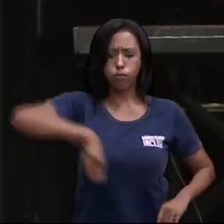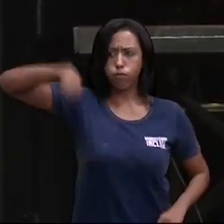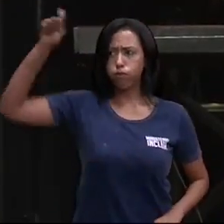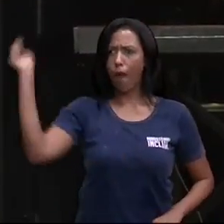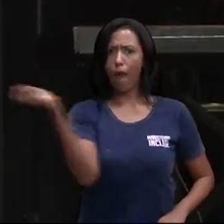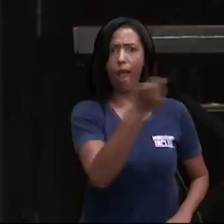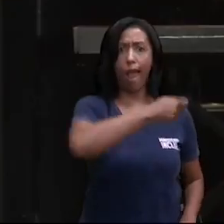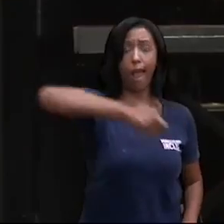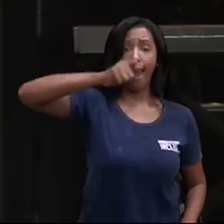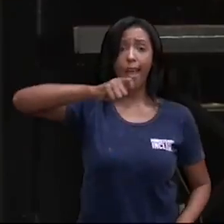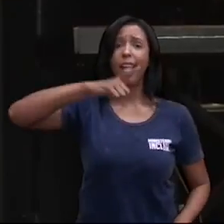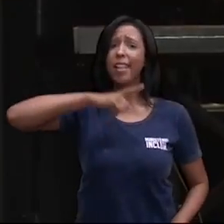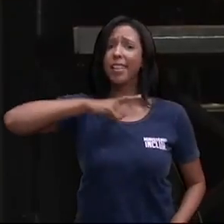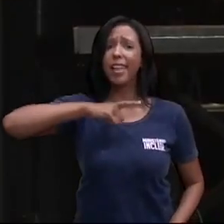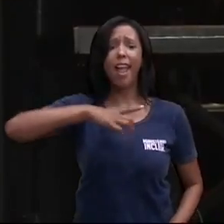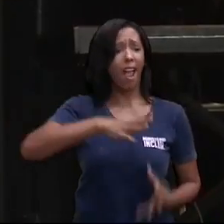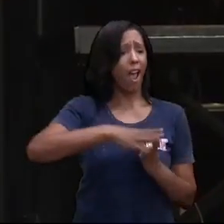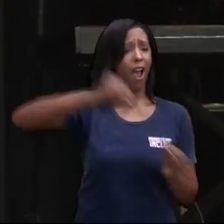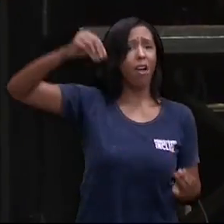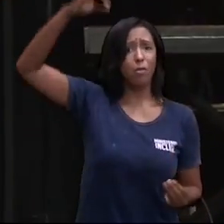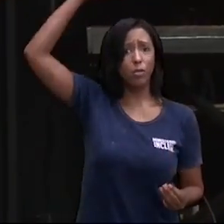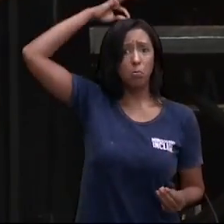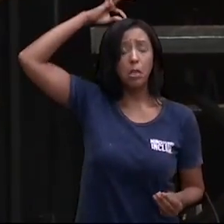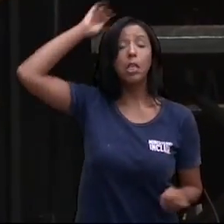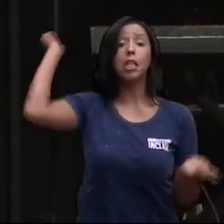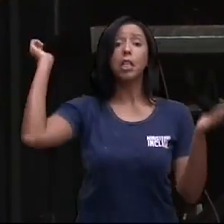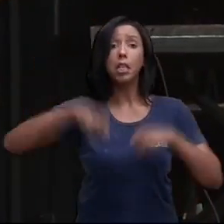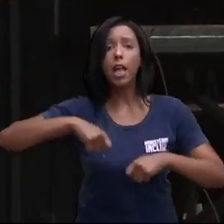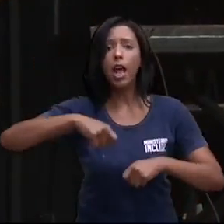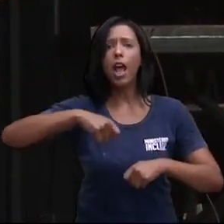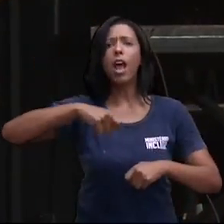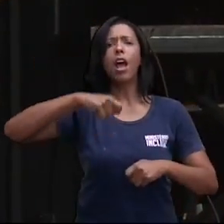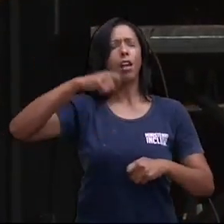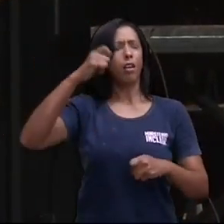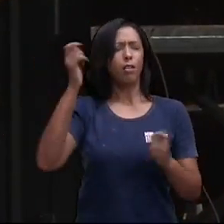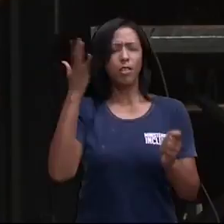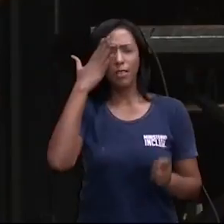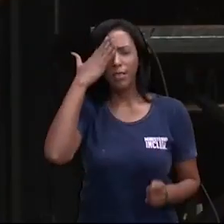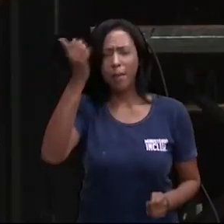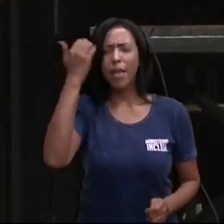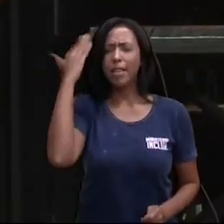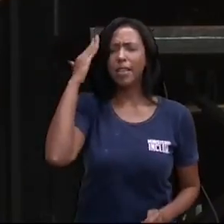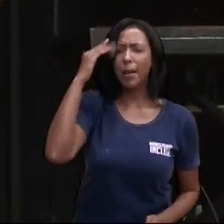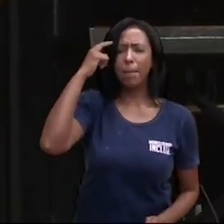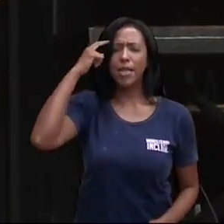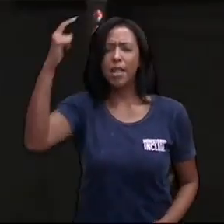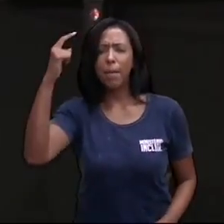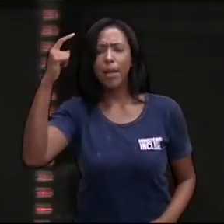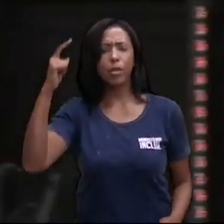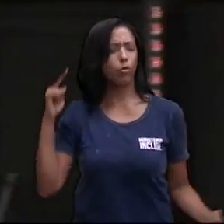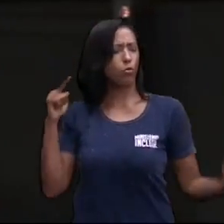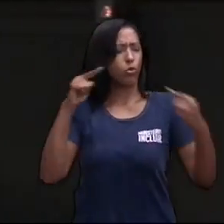dividir alma e espírito juntas e medulas e é apta para discernir os pensamentos e propósitos do coração